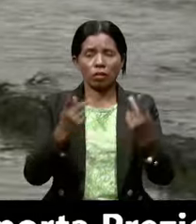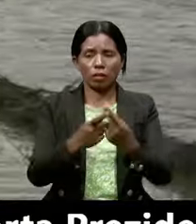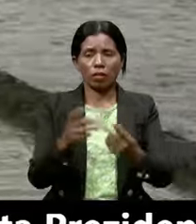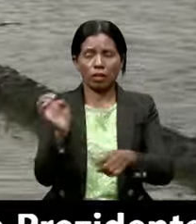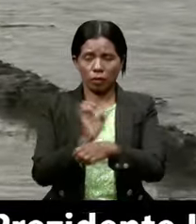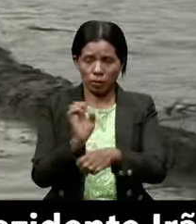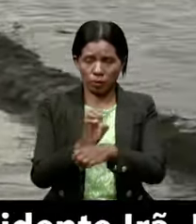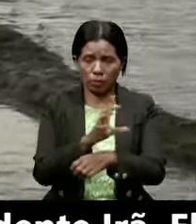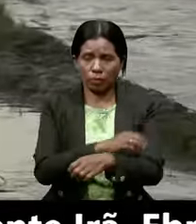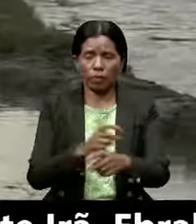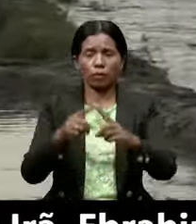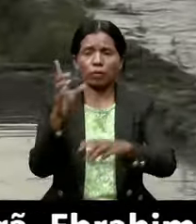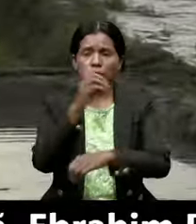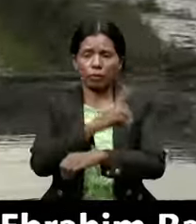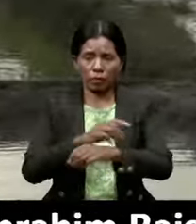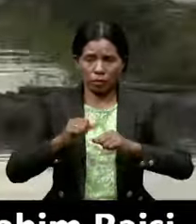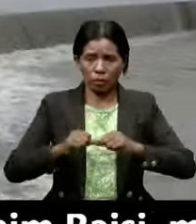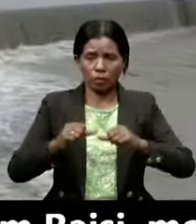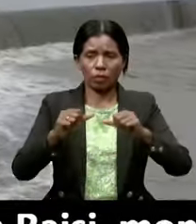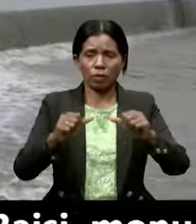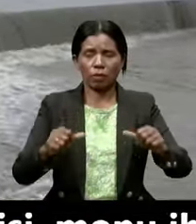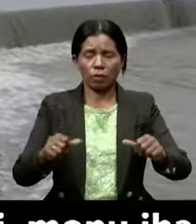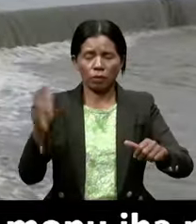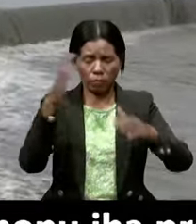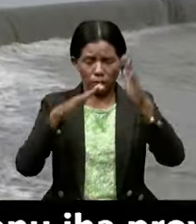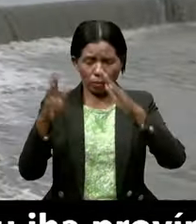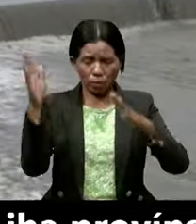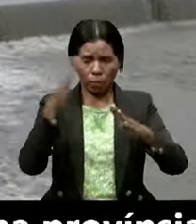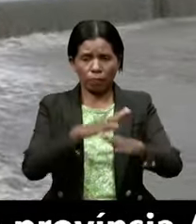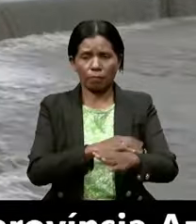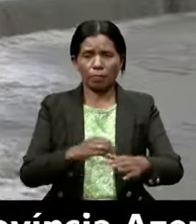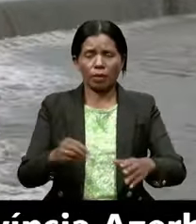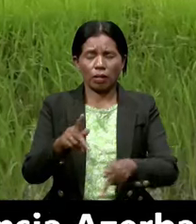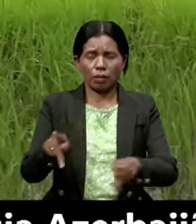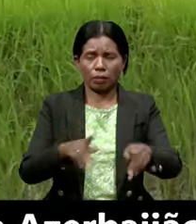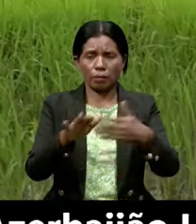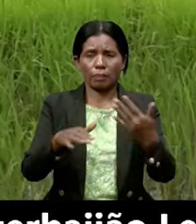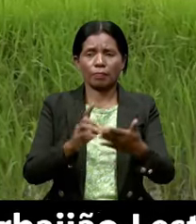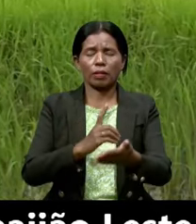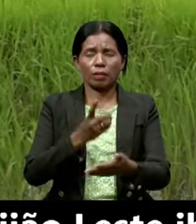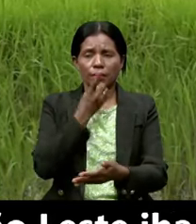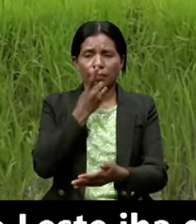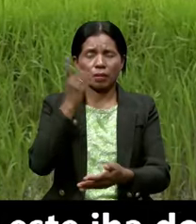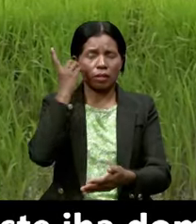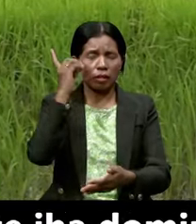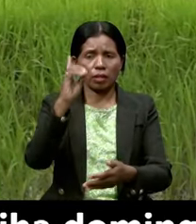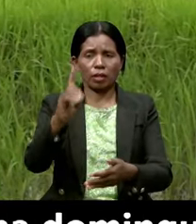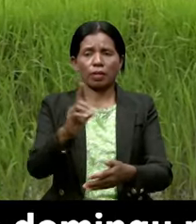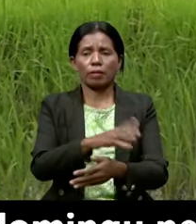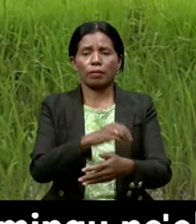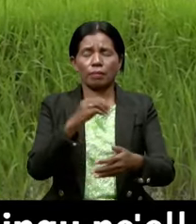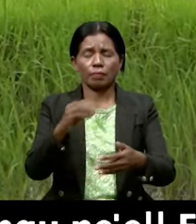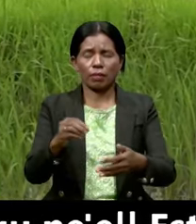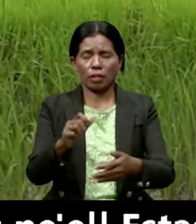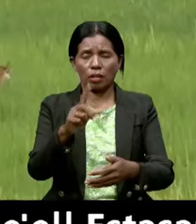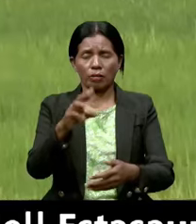economia nebe ohin loron se continua sai kestaun ba publiku. Ligado ao questão, né, decano Faculdade de Economia e a Universidade de Dili,